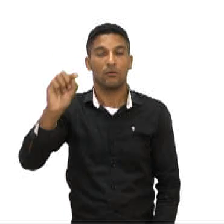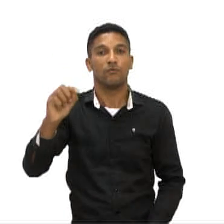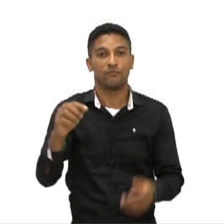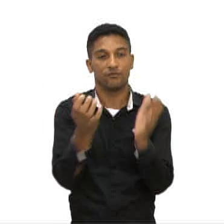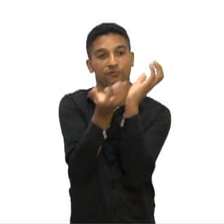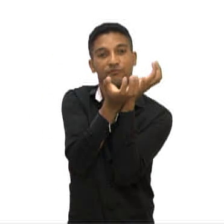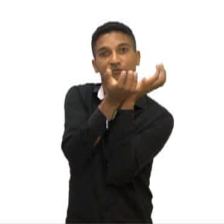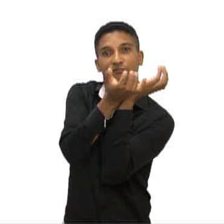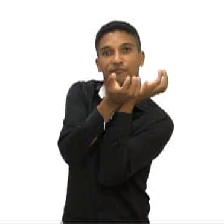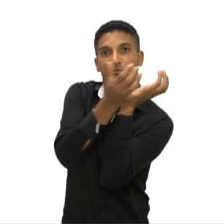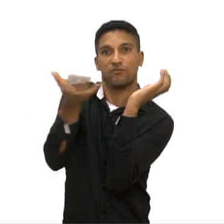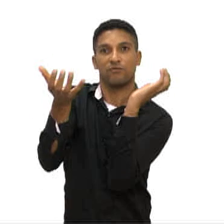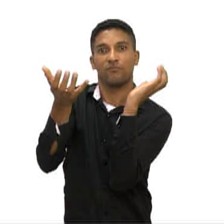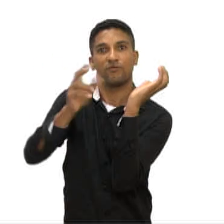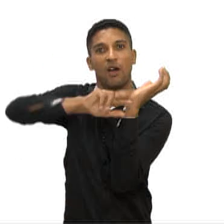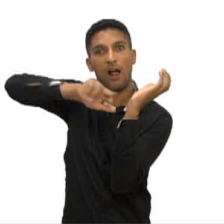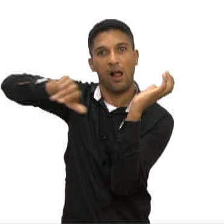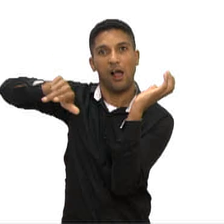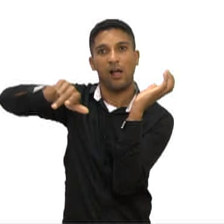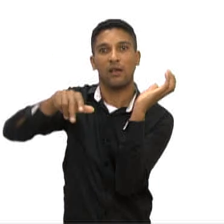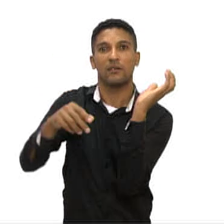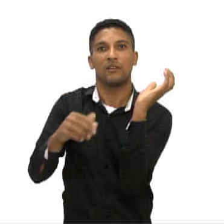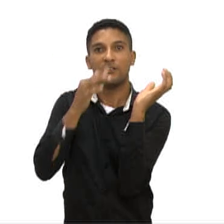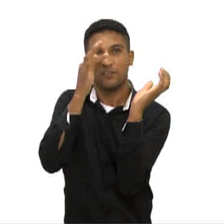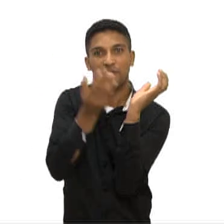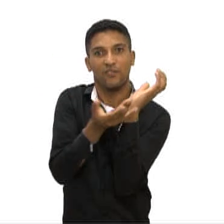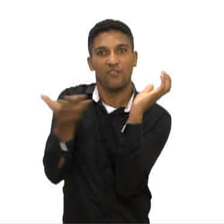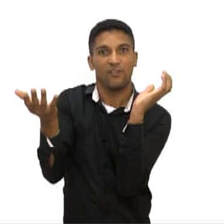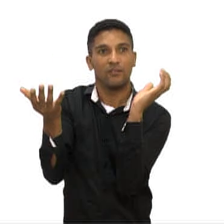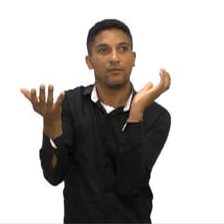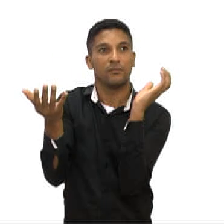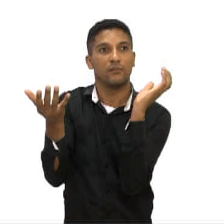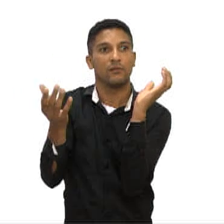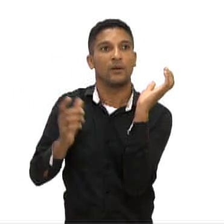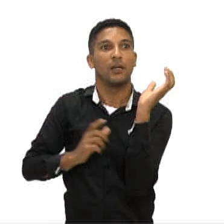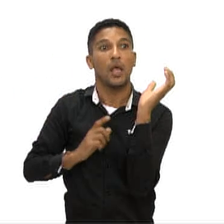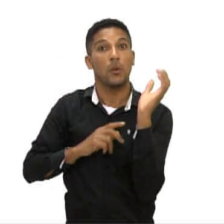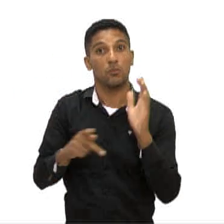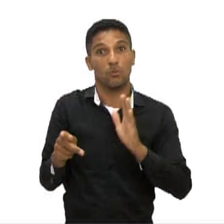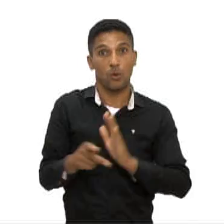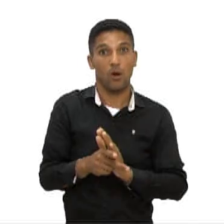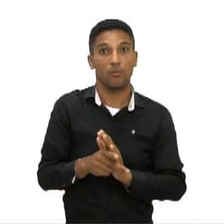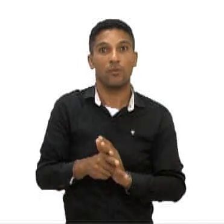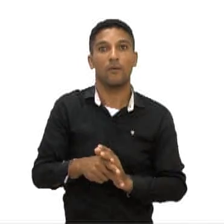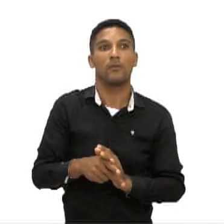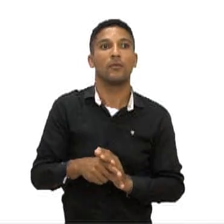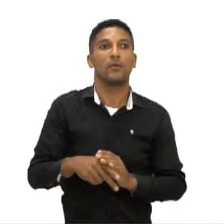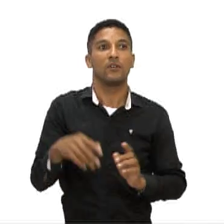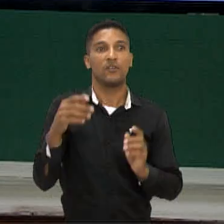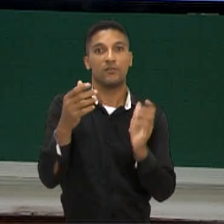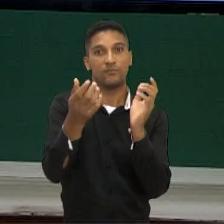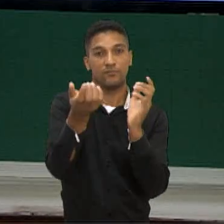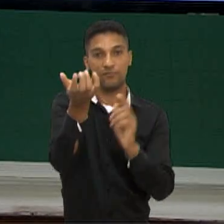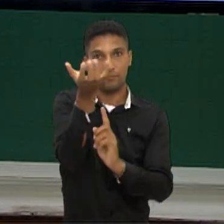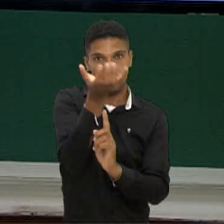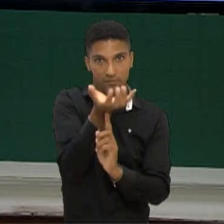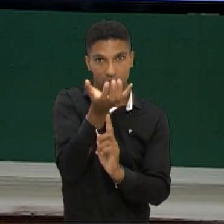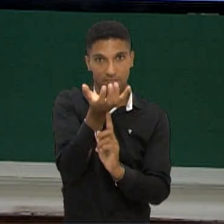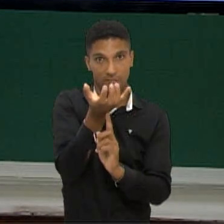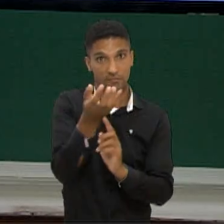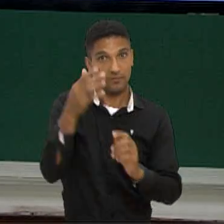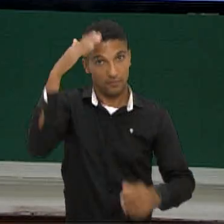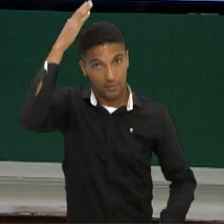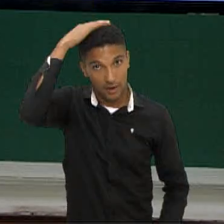dos pinhais, a mata de araucária. É uma floresta subtropical, porque falamos ali, clima do